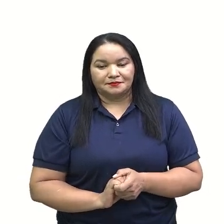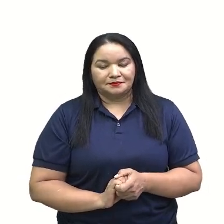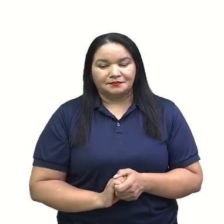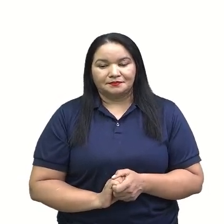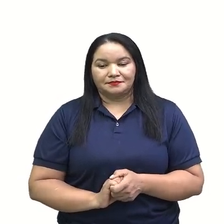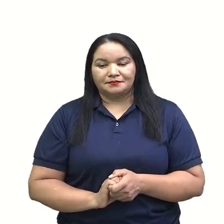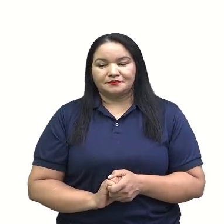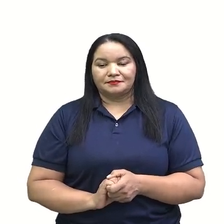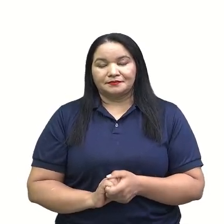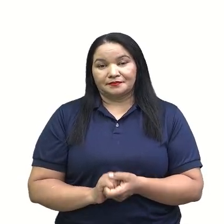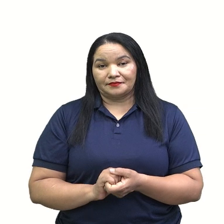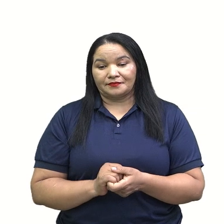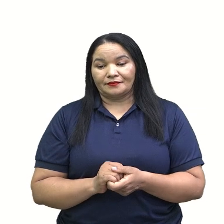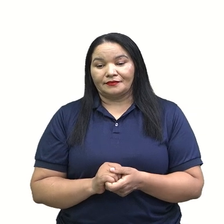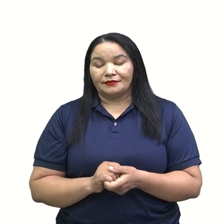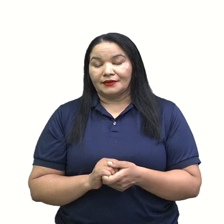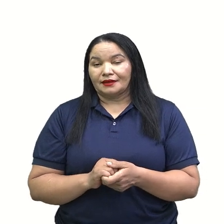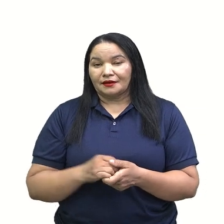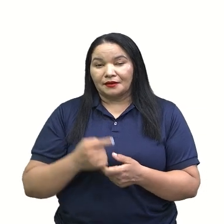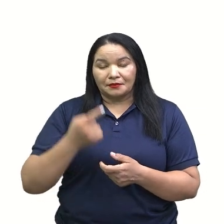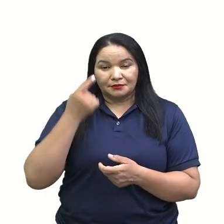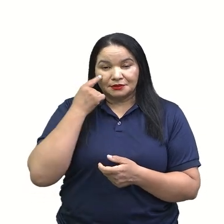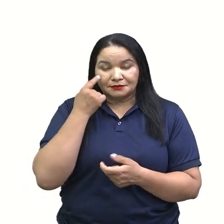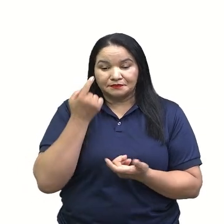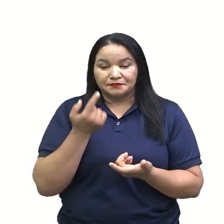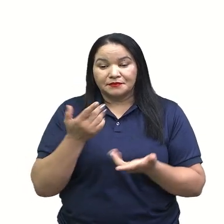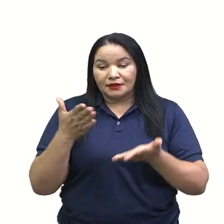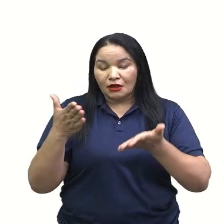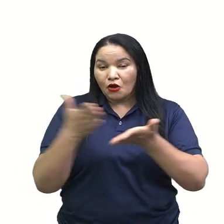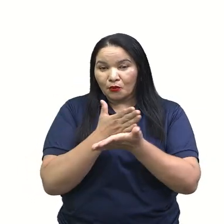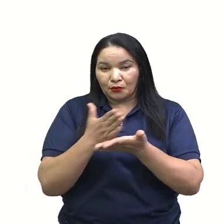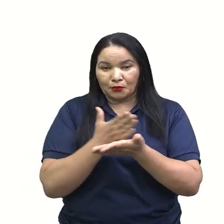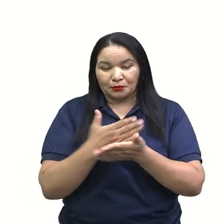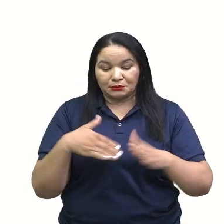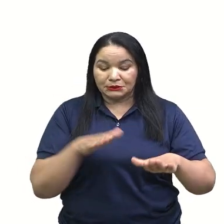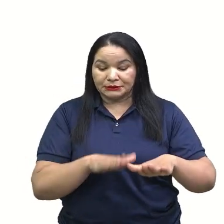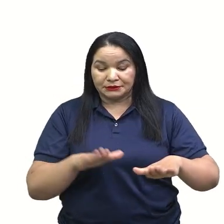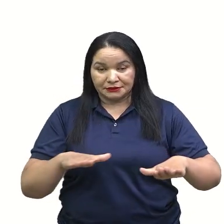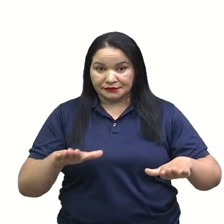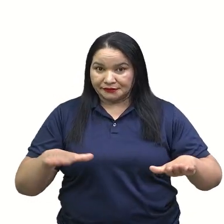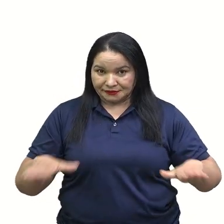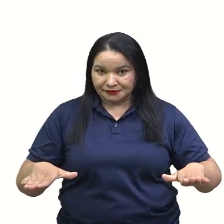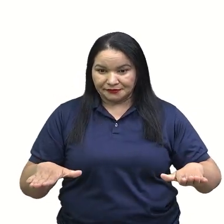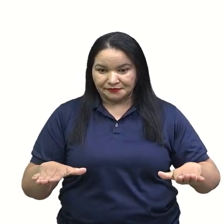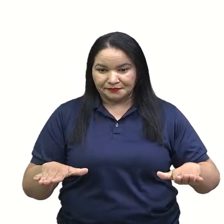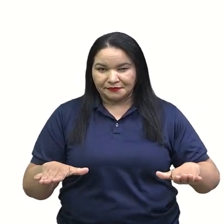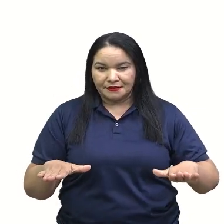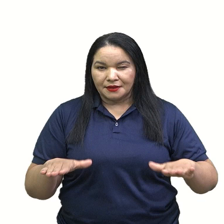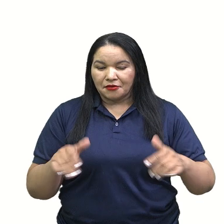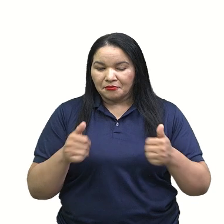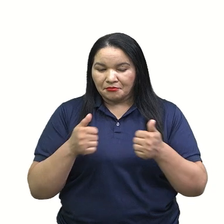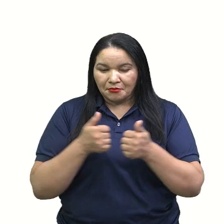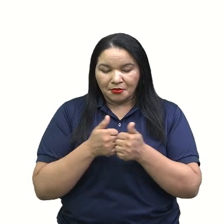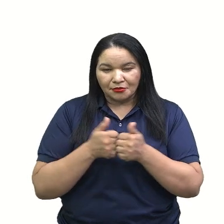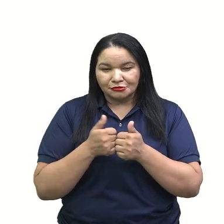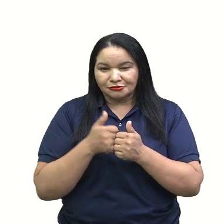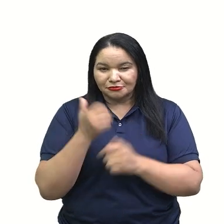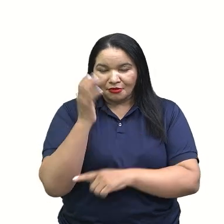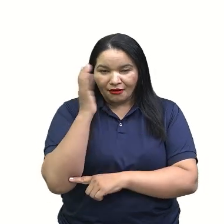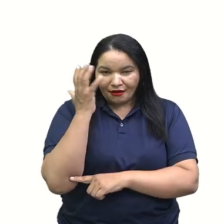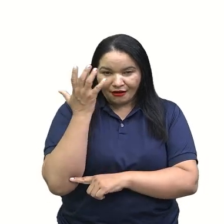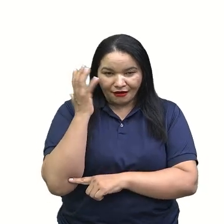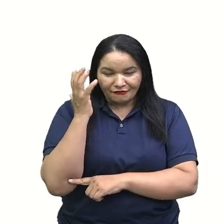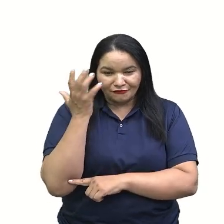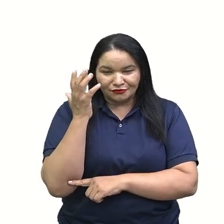embaixo há algumas crianças, e essas crianças ali estão próximo a uma árvore,